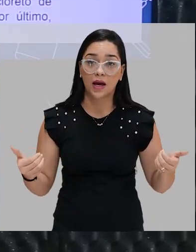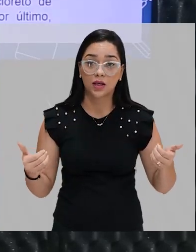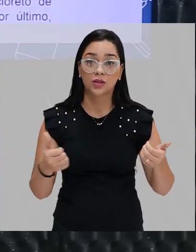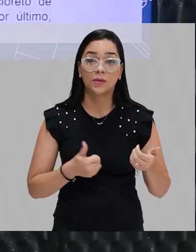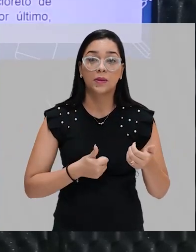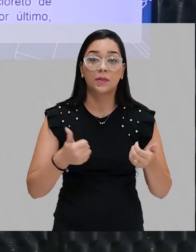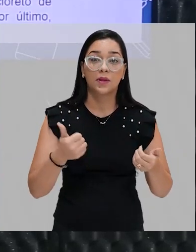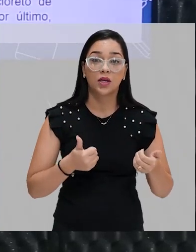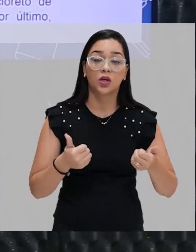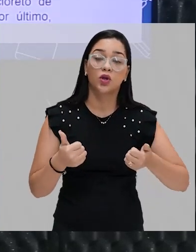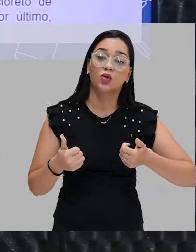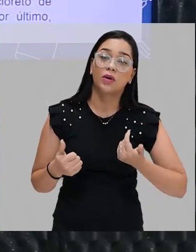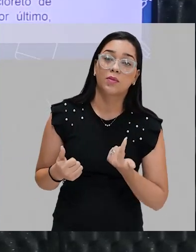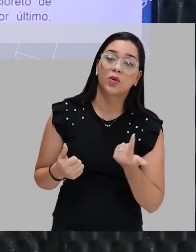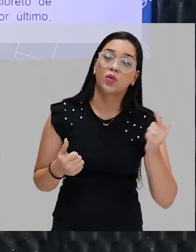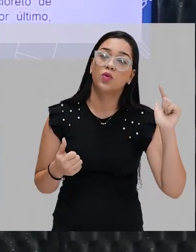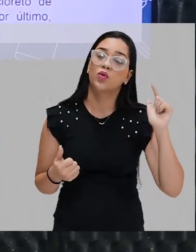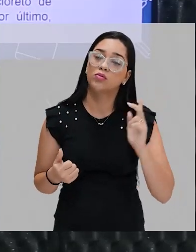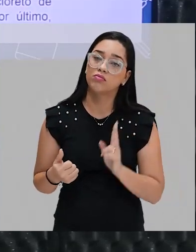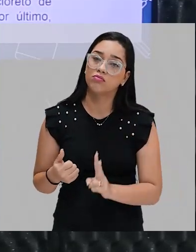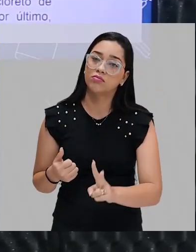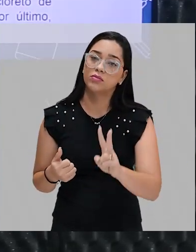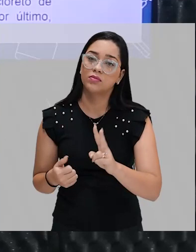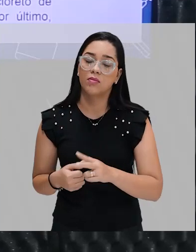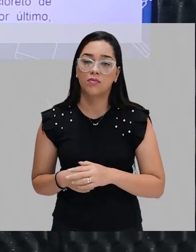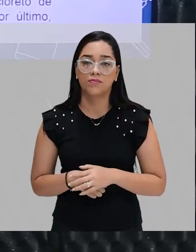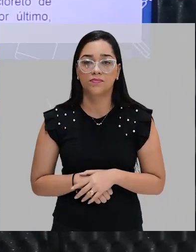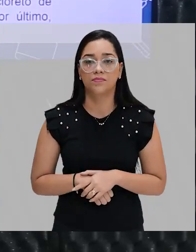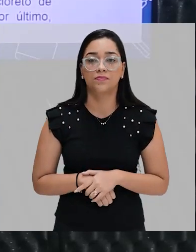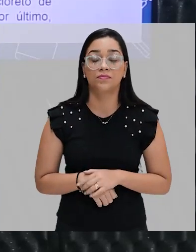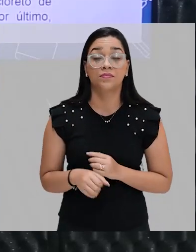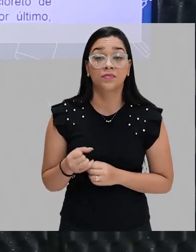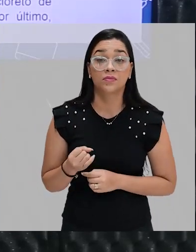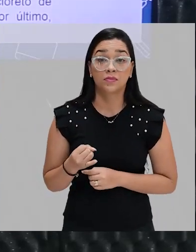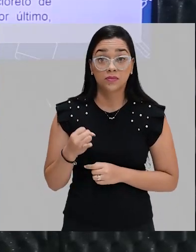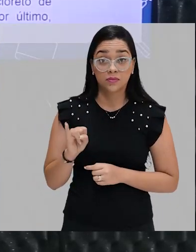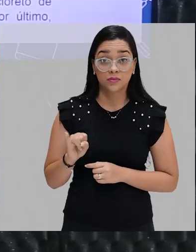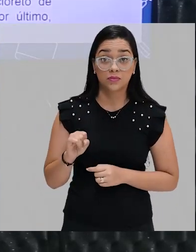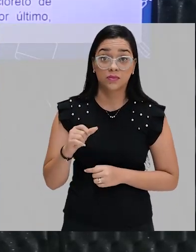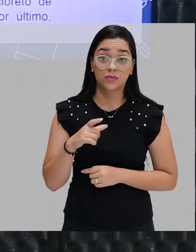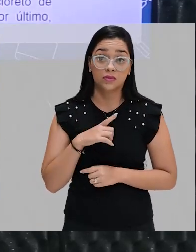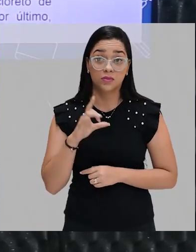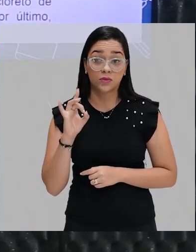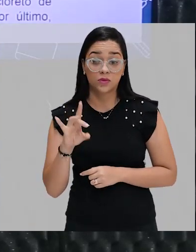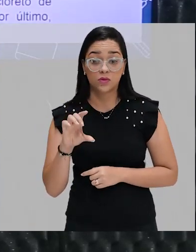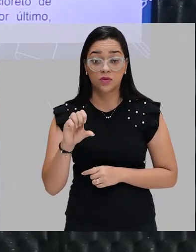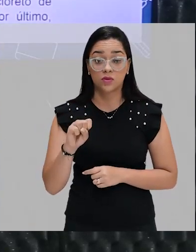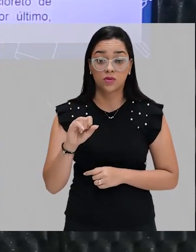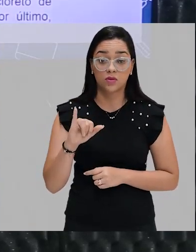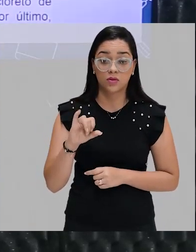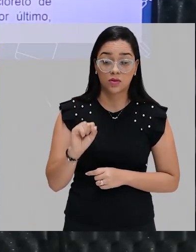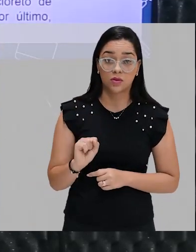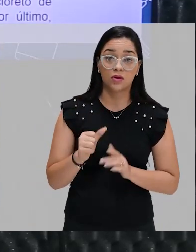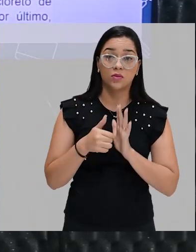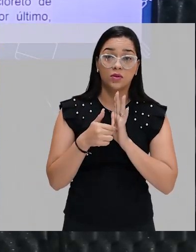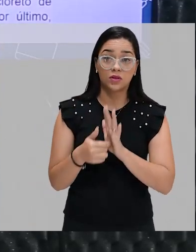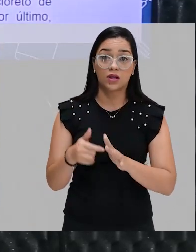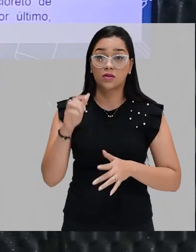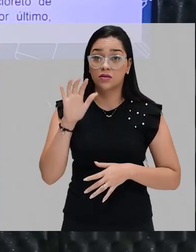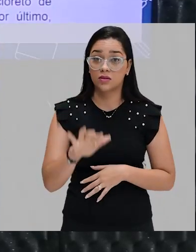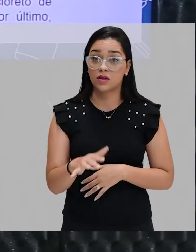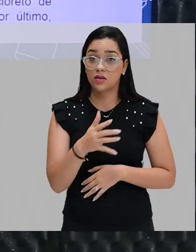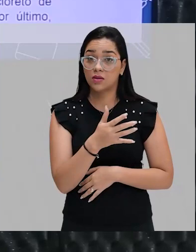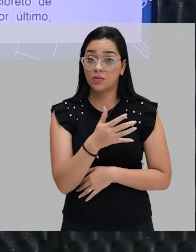um elemento, depois outro e assim por diante. Se essa amostra contiver somente os sais destacados na